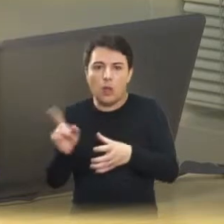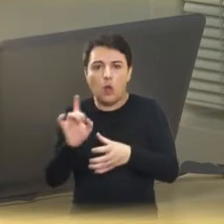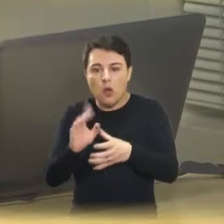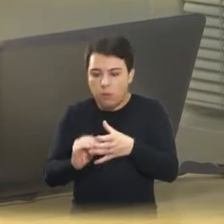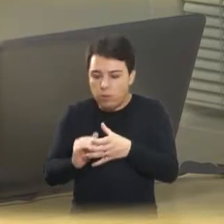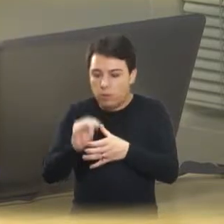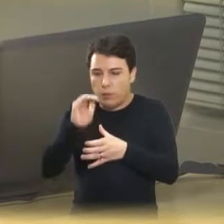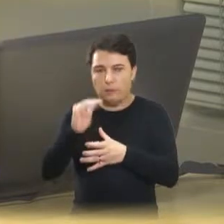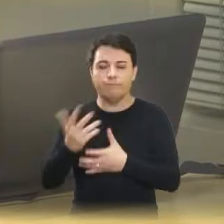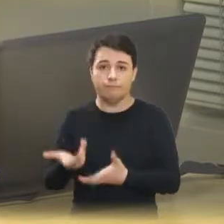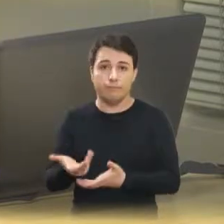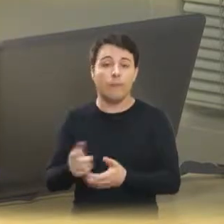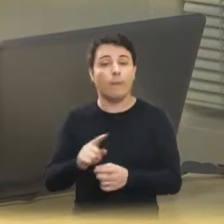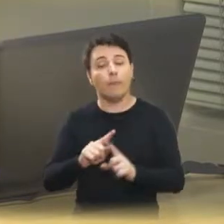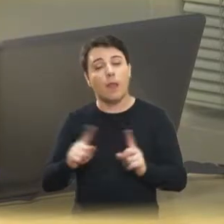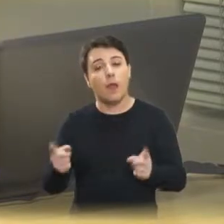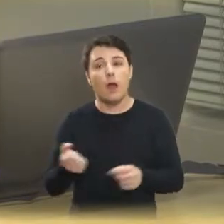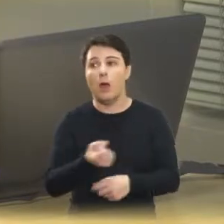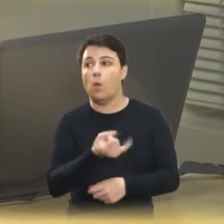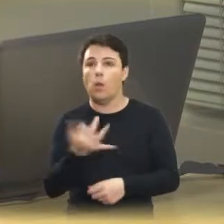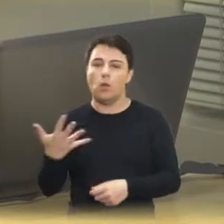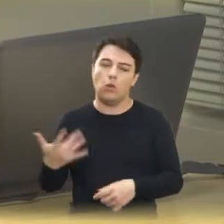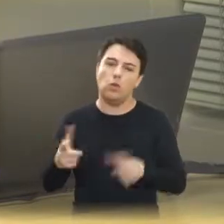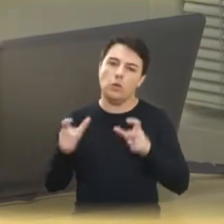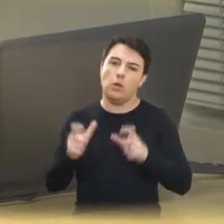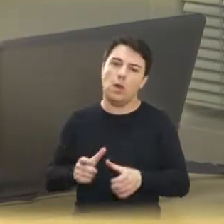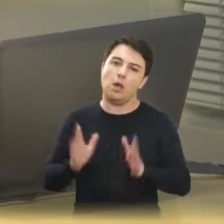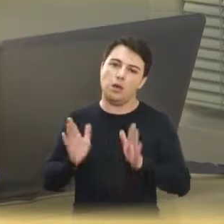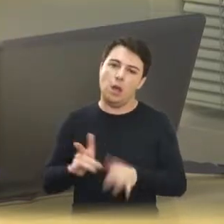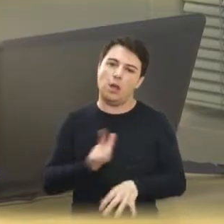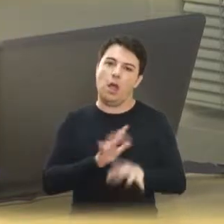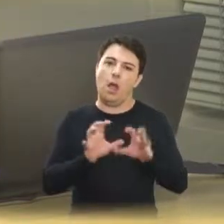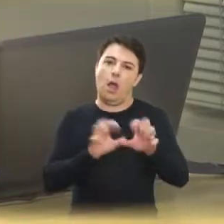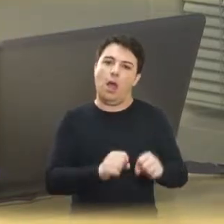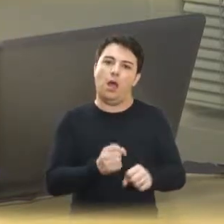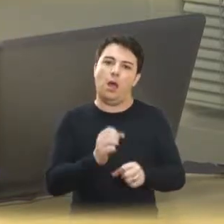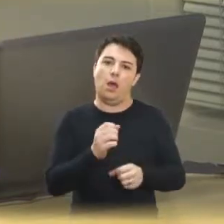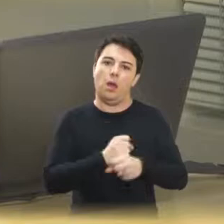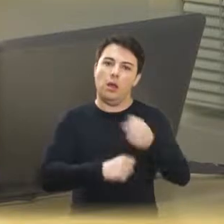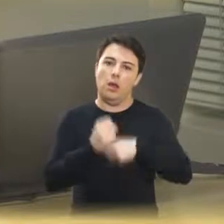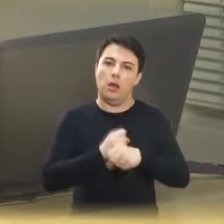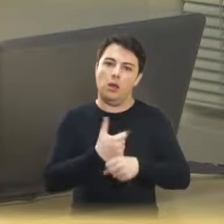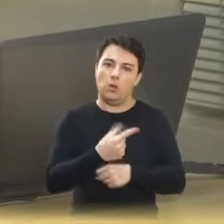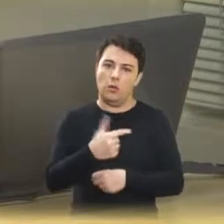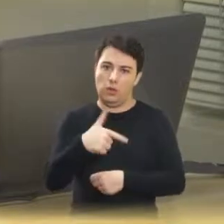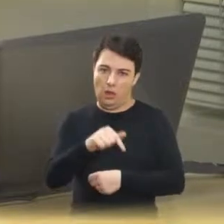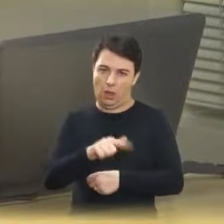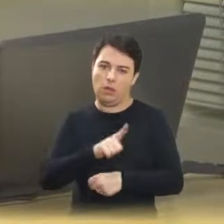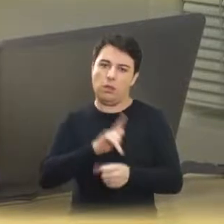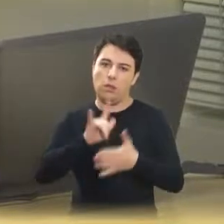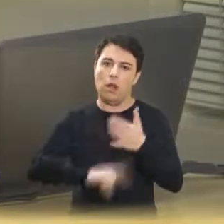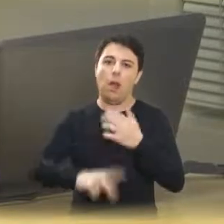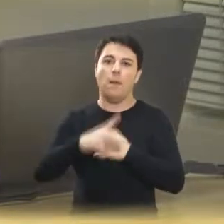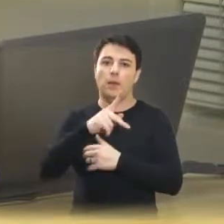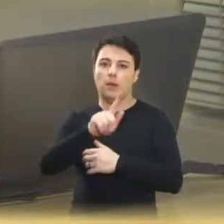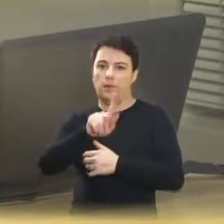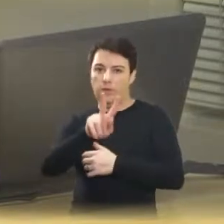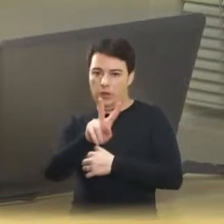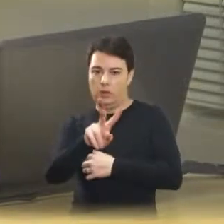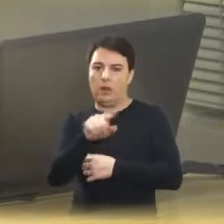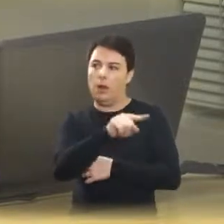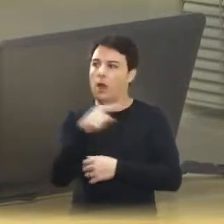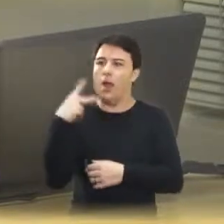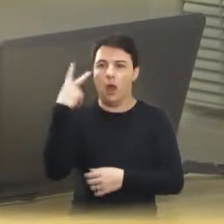vazios urbanos, alguns deles estão sendo ocupados agora, a partir de 2017, quando teve a alteração do PGV, que vocês,